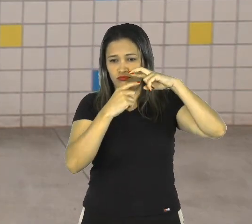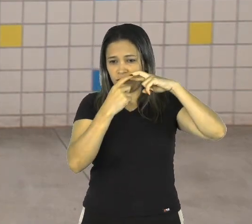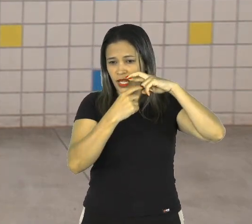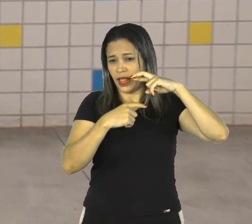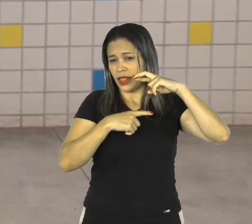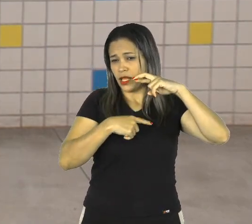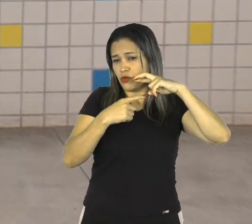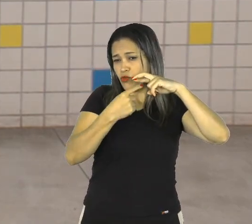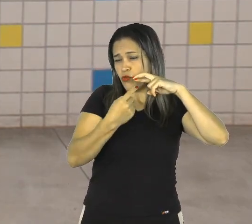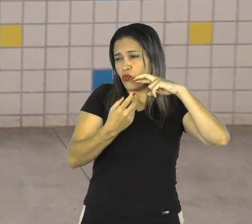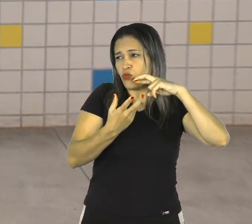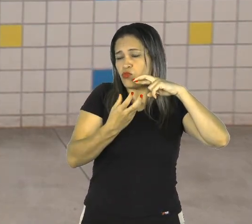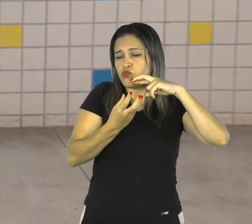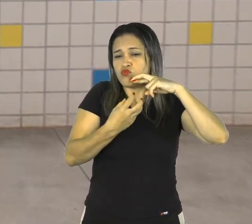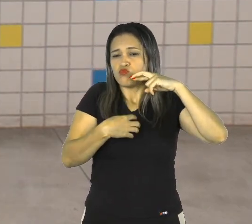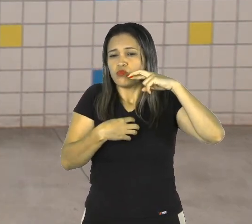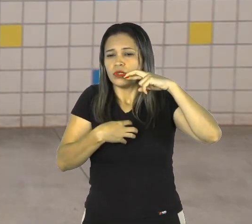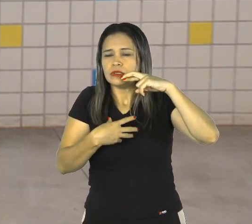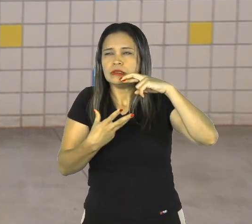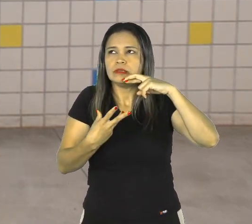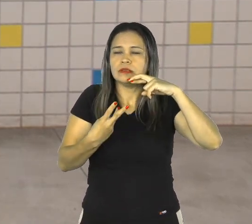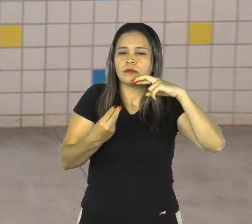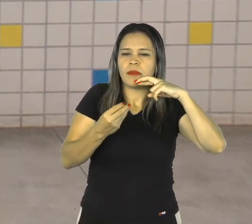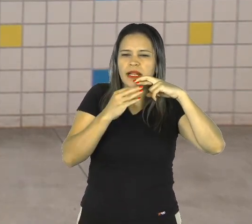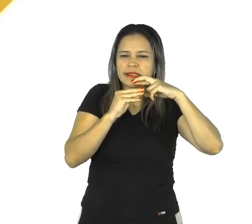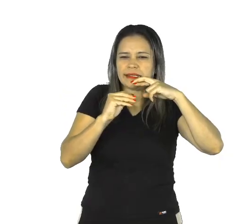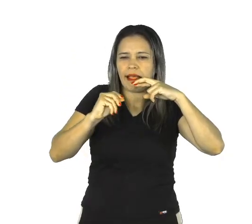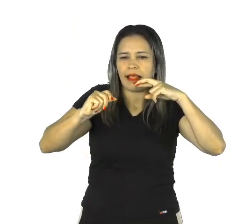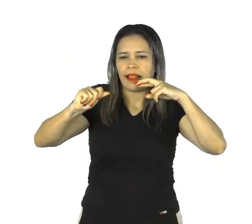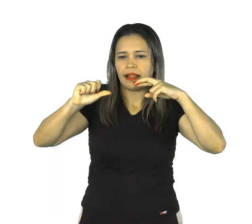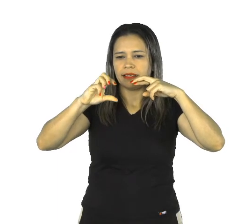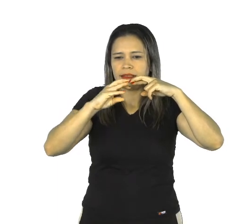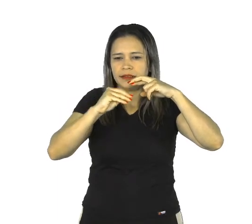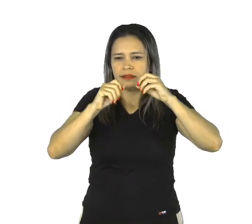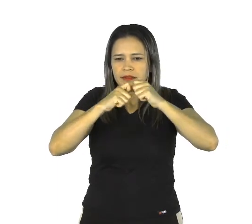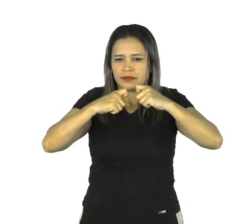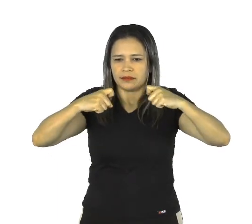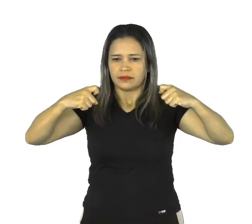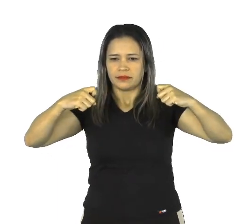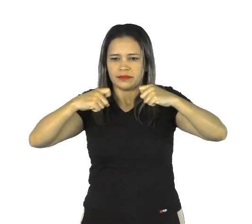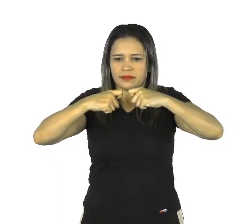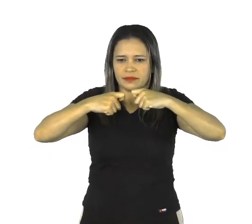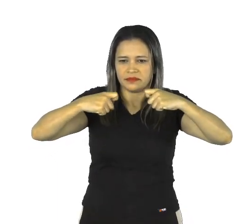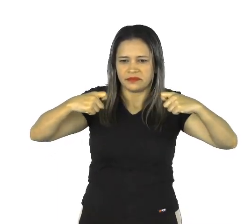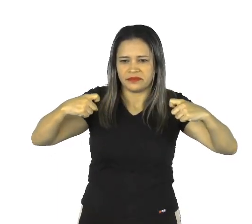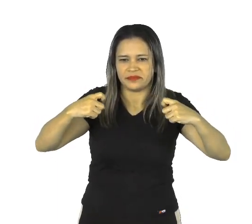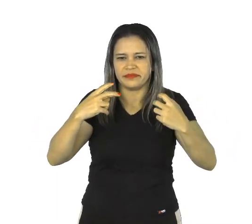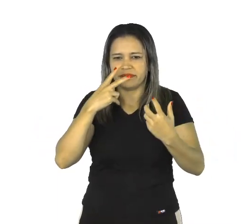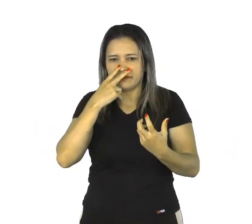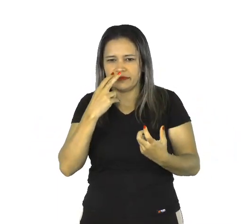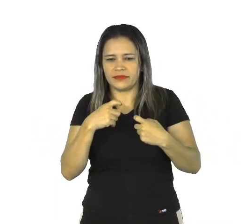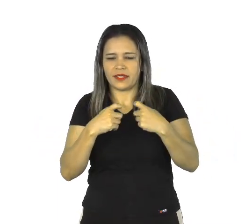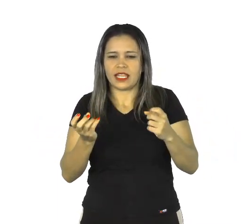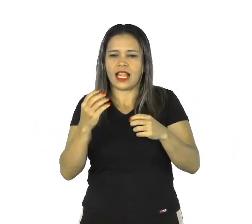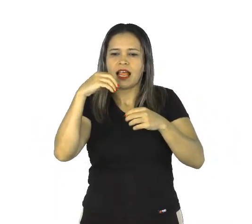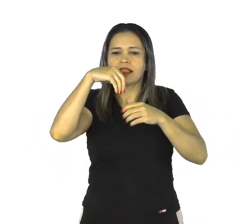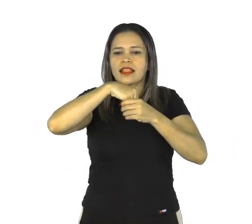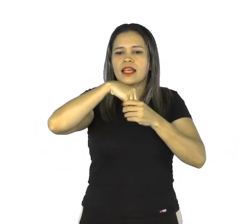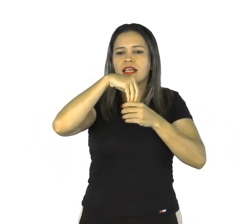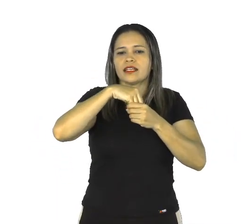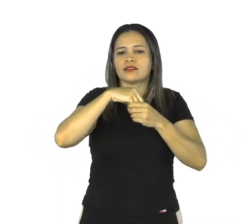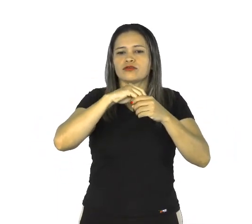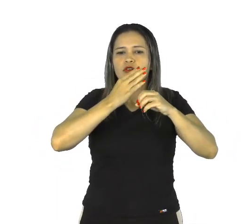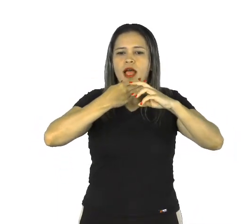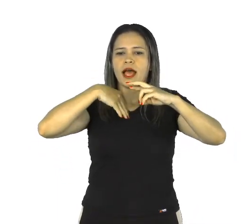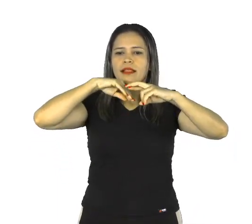aqui assim, digamos, meio gelatinosa, meio elástica, e ele fica localizado bem atrás